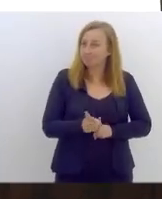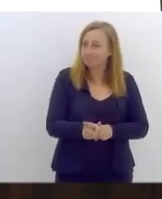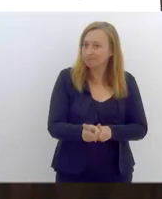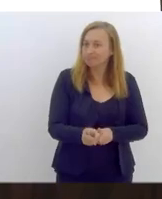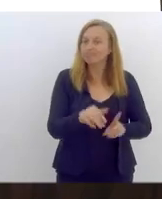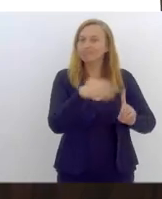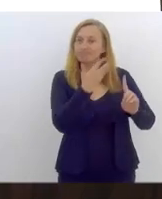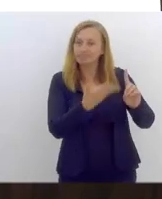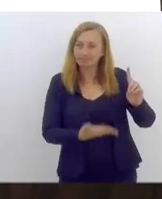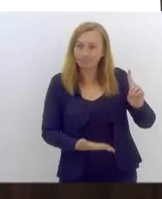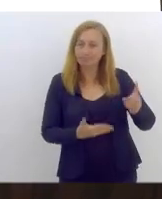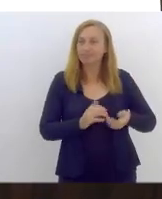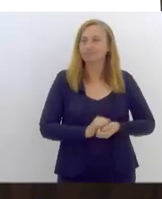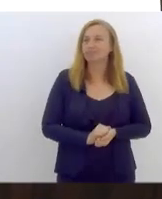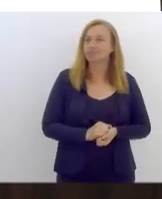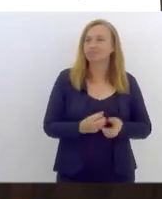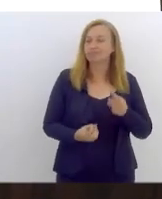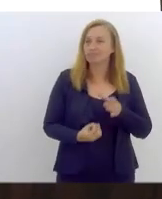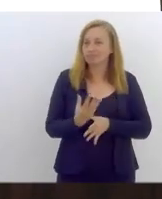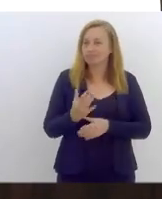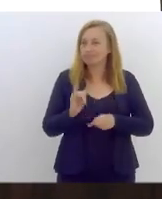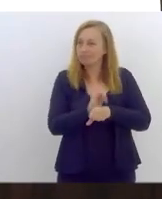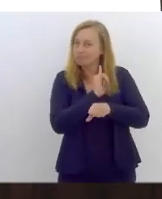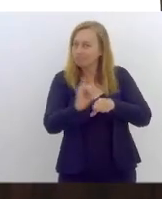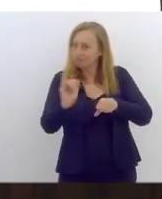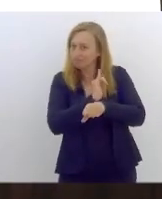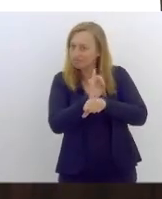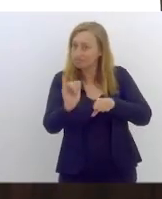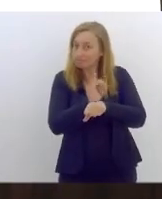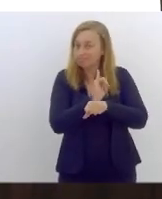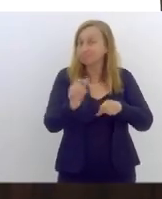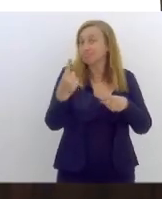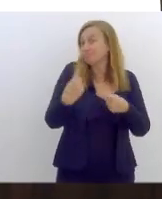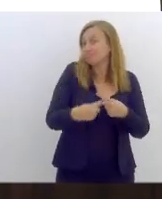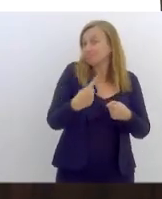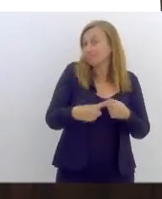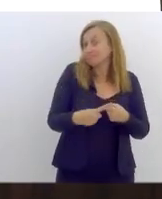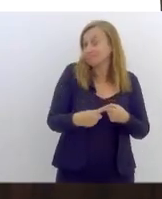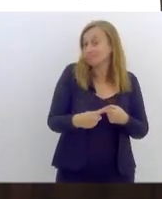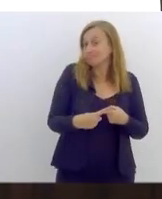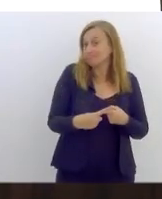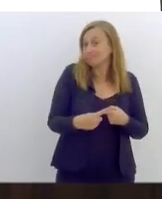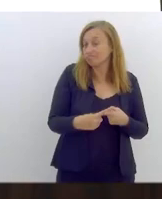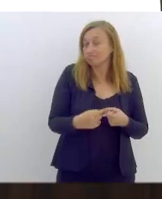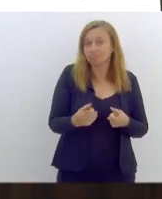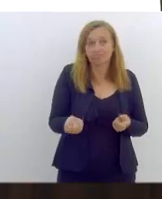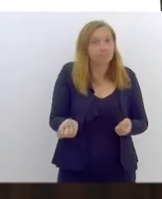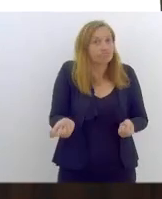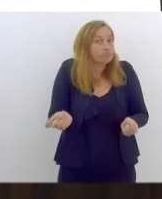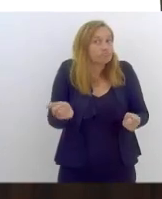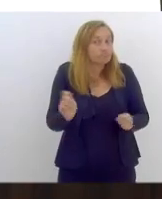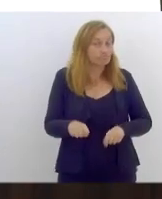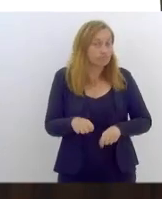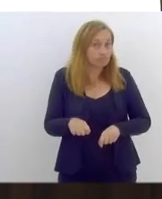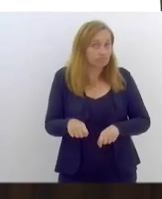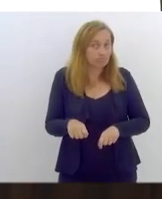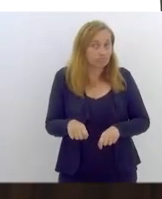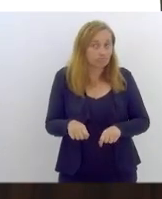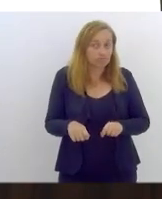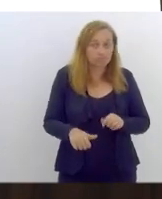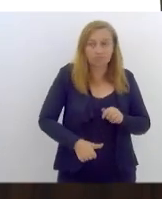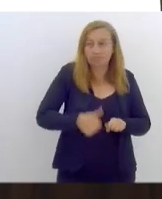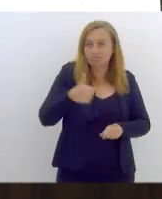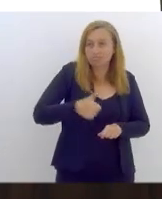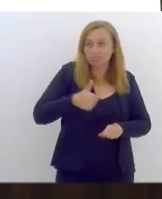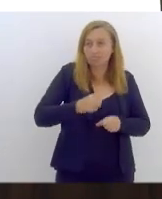as homenagens, nós criamos uma estratégia aqui, porque não dava para que, num primeiro